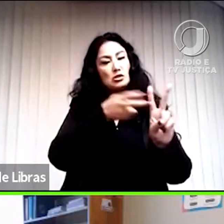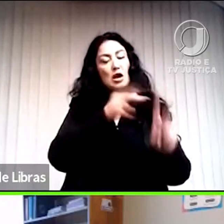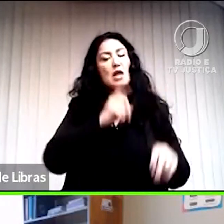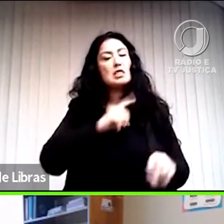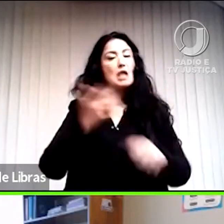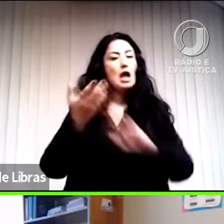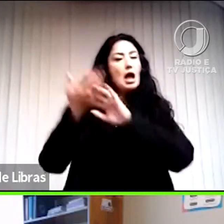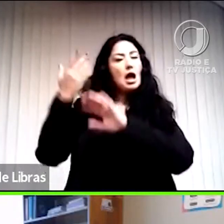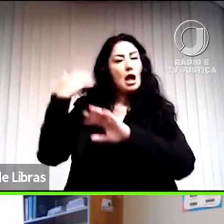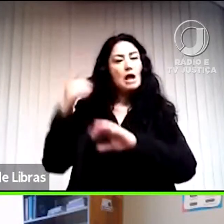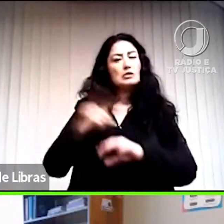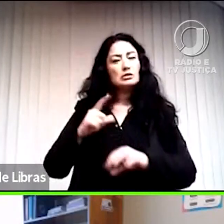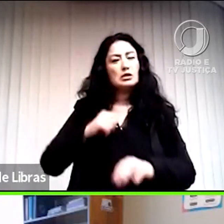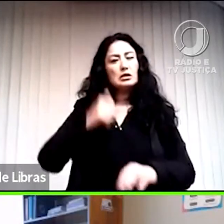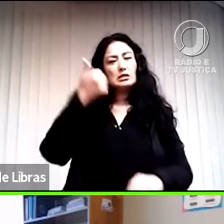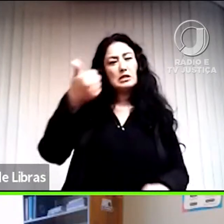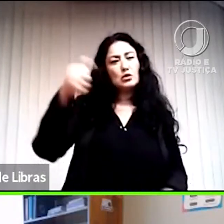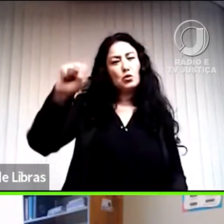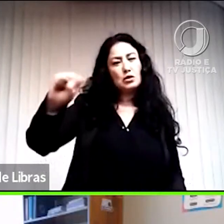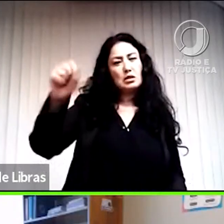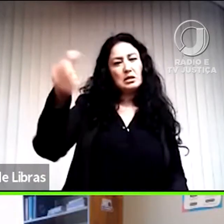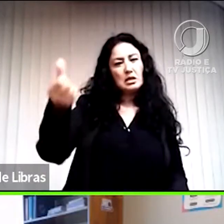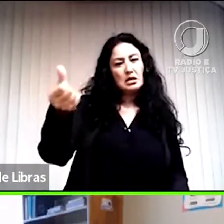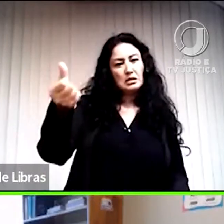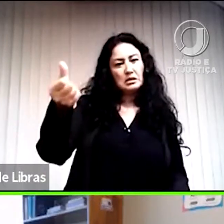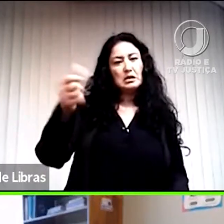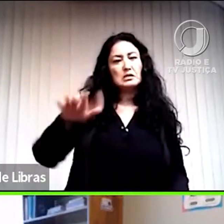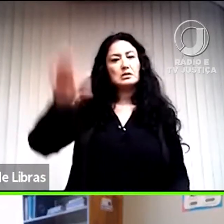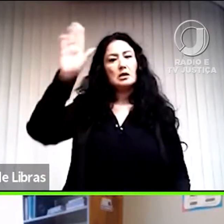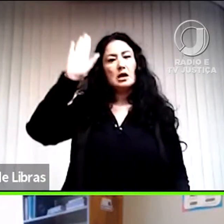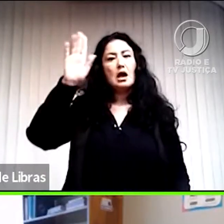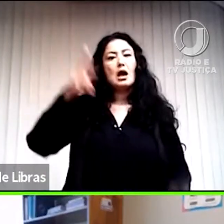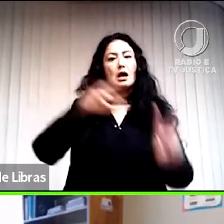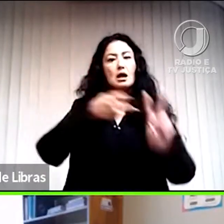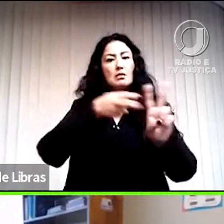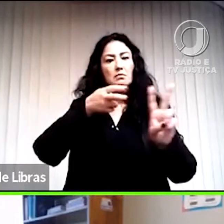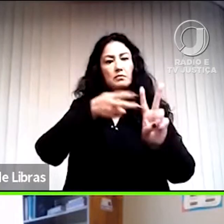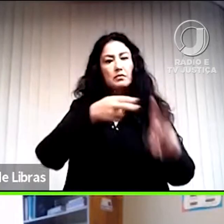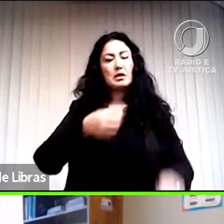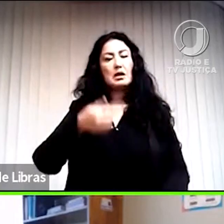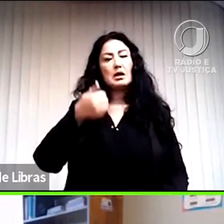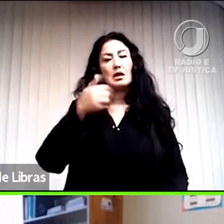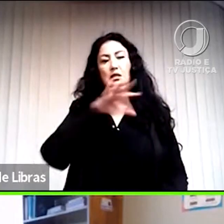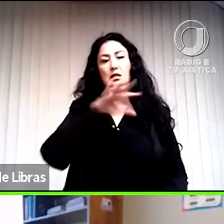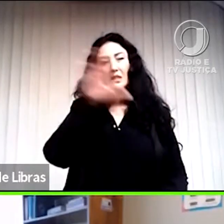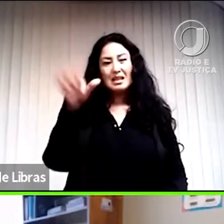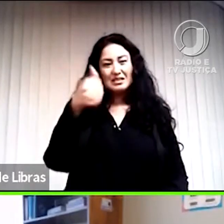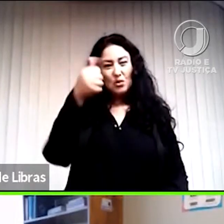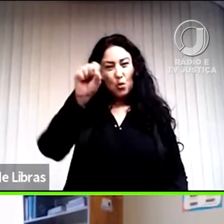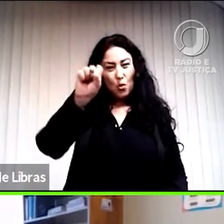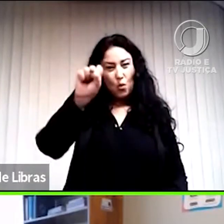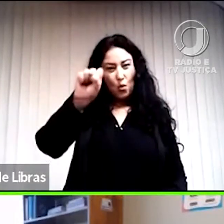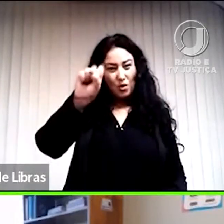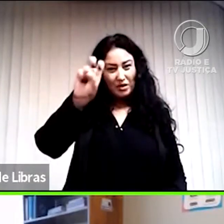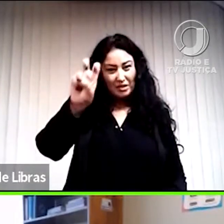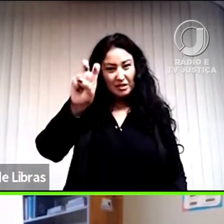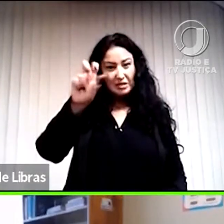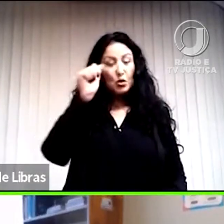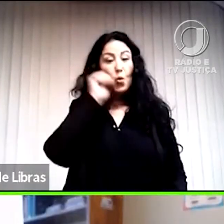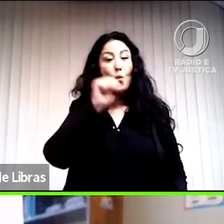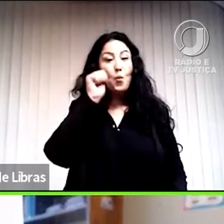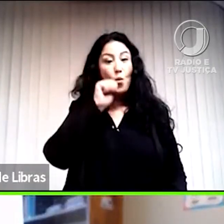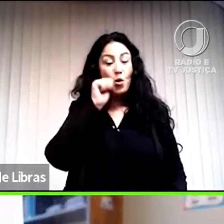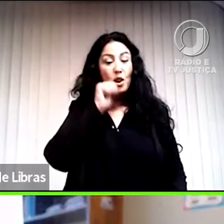núcleo de inclusão e diversidade do TSE Samara pataxó representou a corte no evento na ocasião ela destacou que a violência